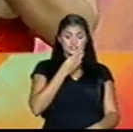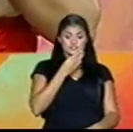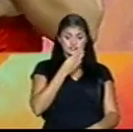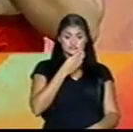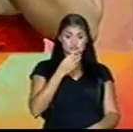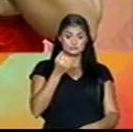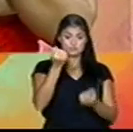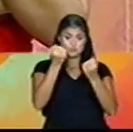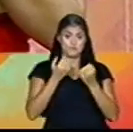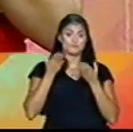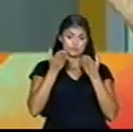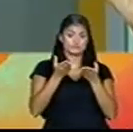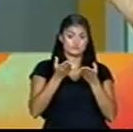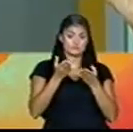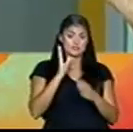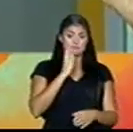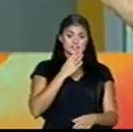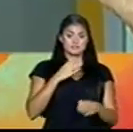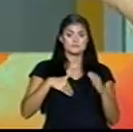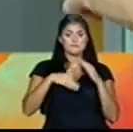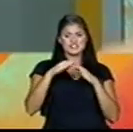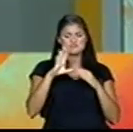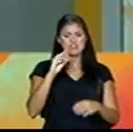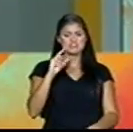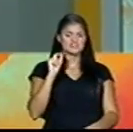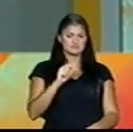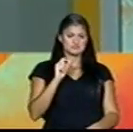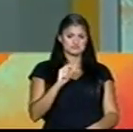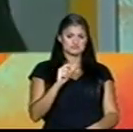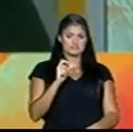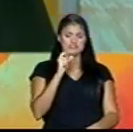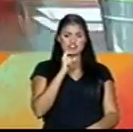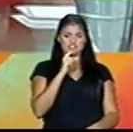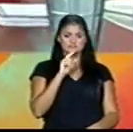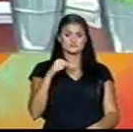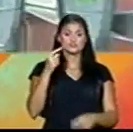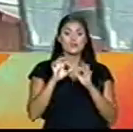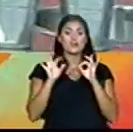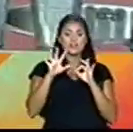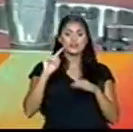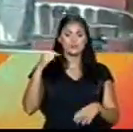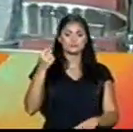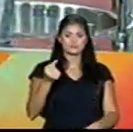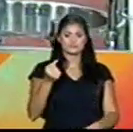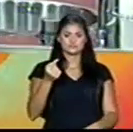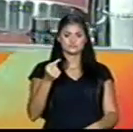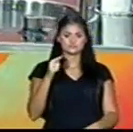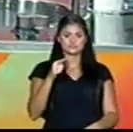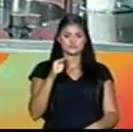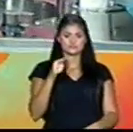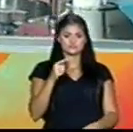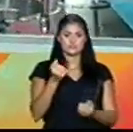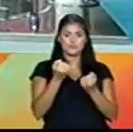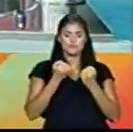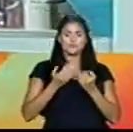os 200. Mas é muito rápido, ao fim de 10 minutos no máximo, acho que está pronto. Vamos ver as outras sugestões que trouxe, enquanto deixamos essas aí no